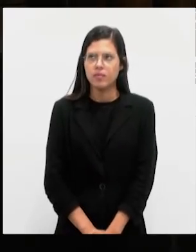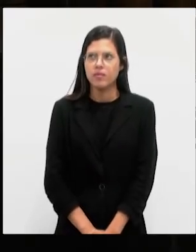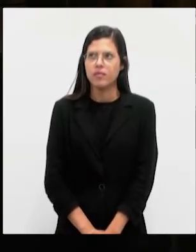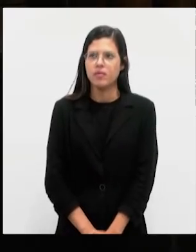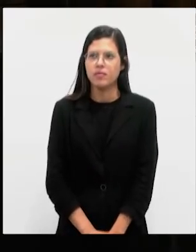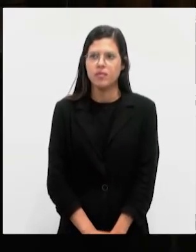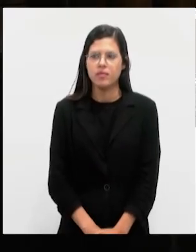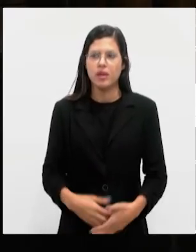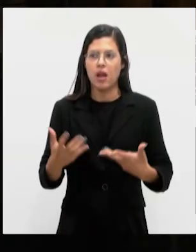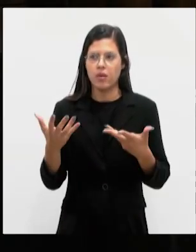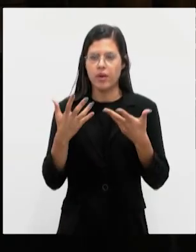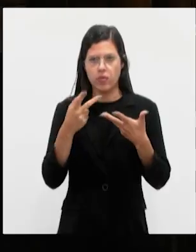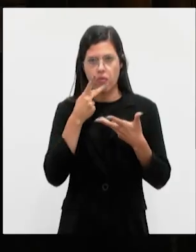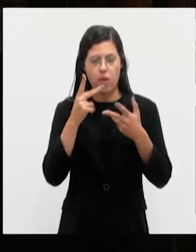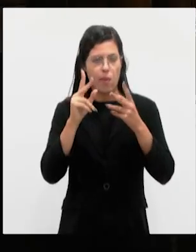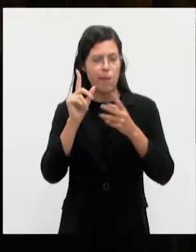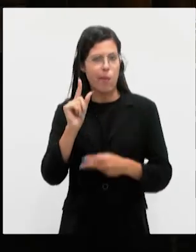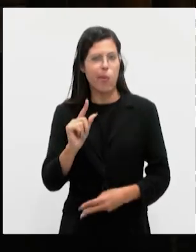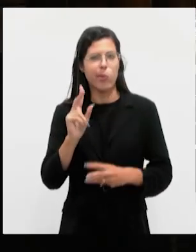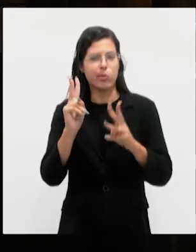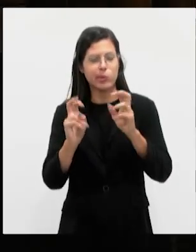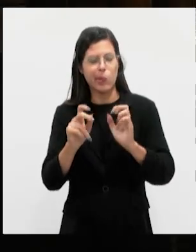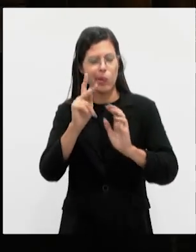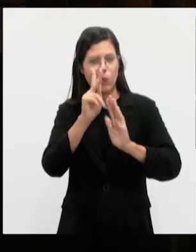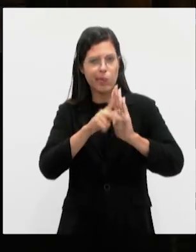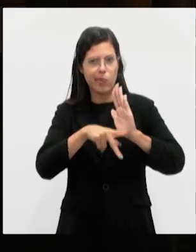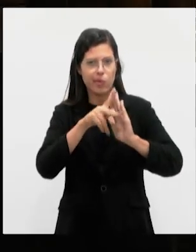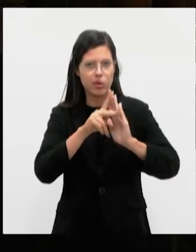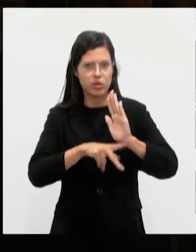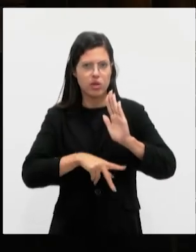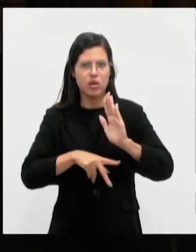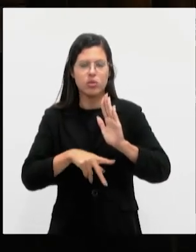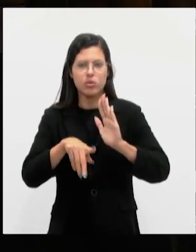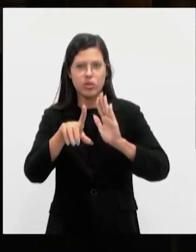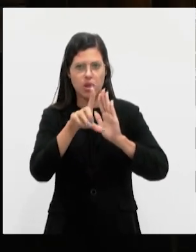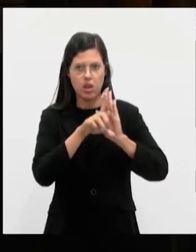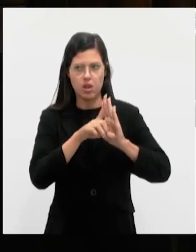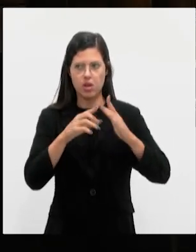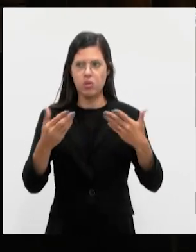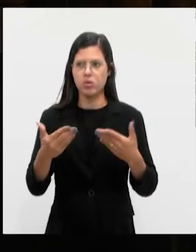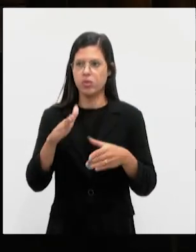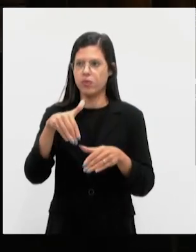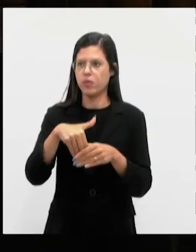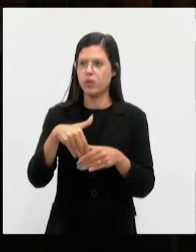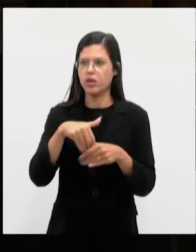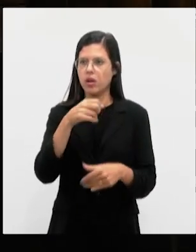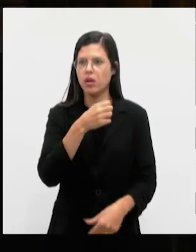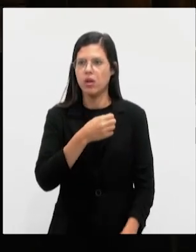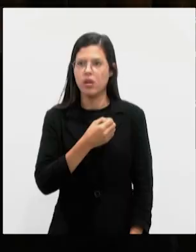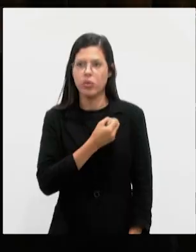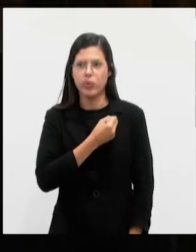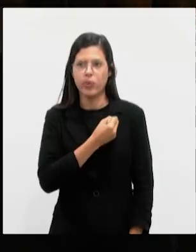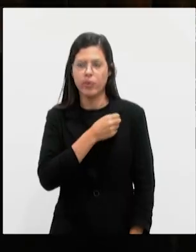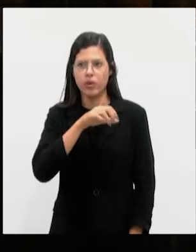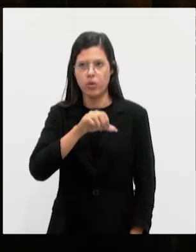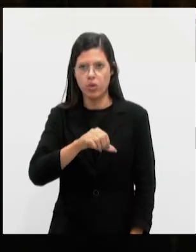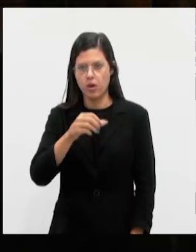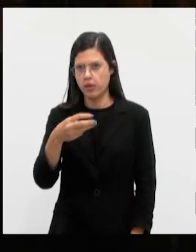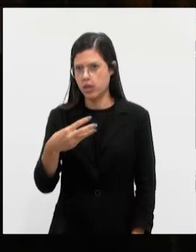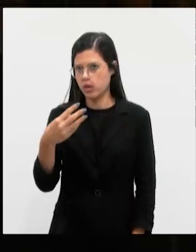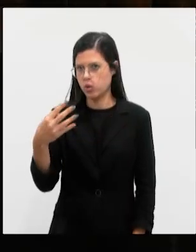um pouco sobre o projeto que nós vamos hoje votar, que é o projeto de lei